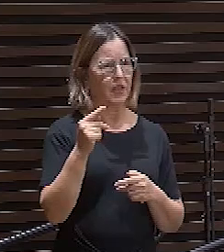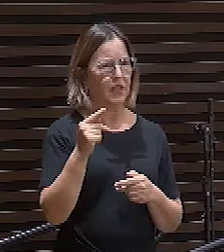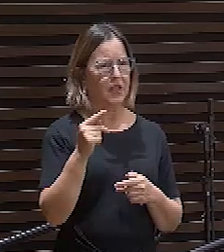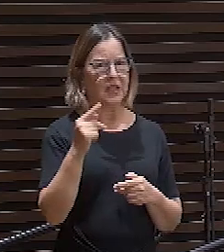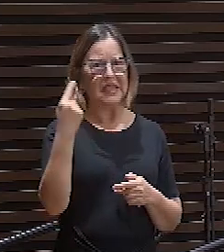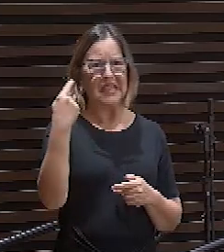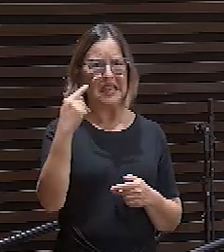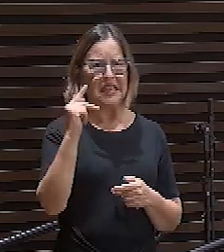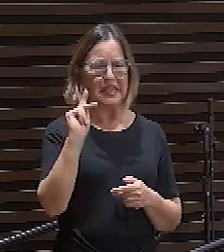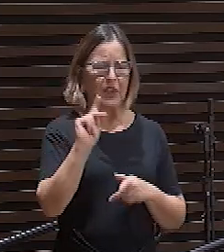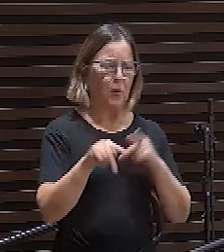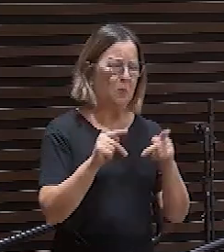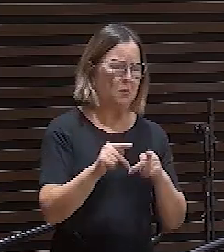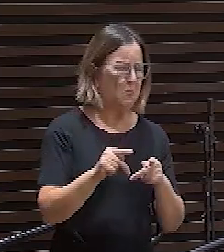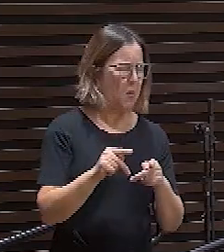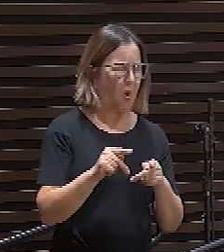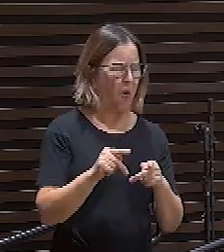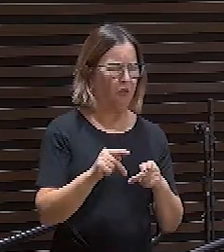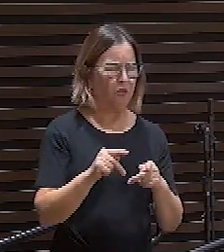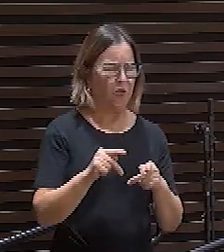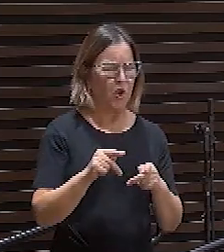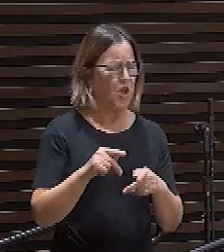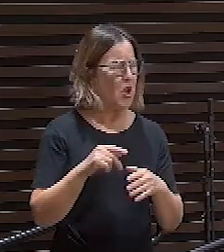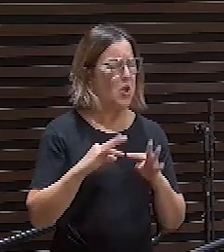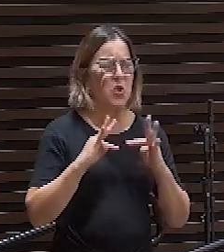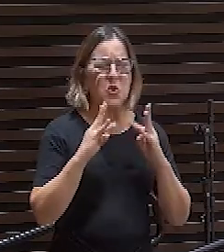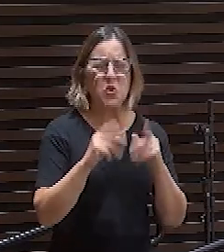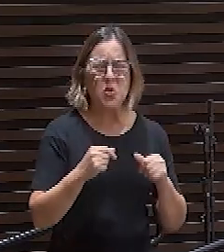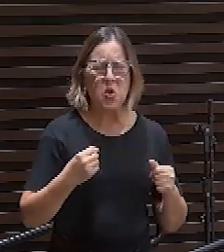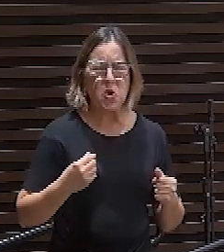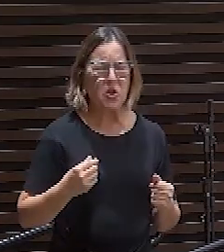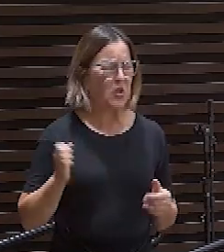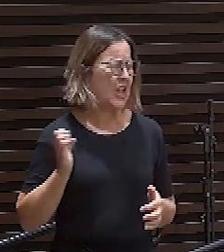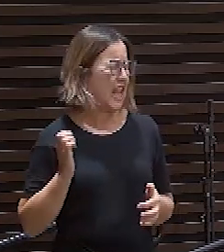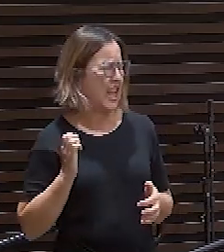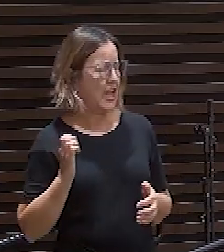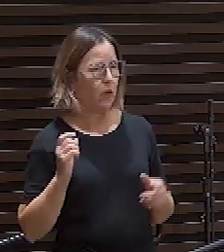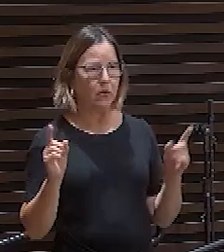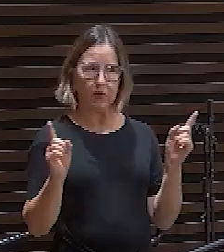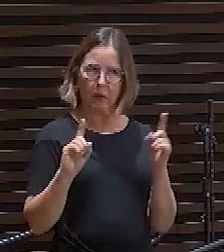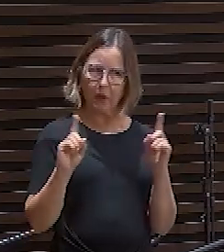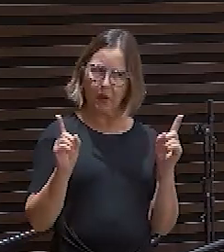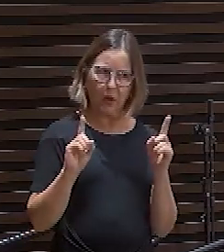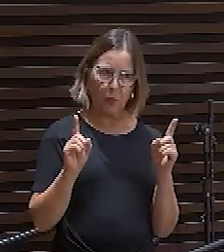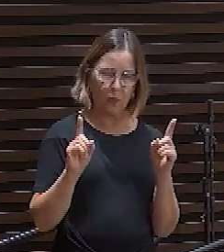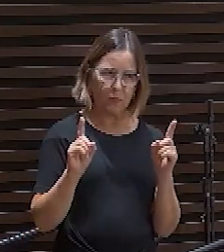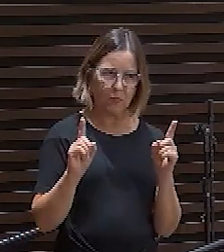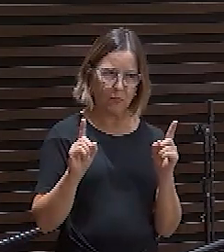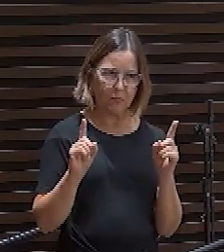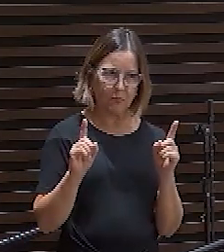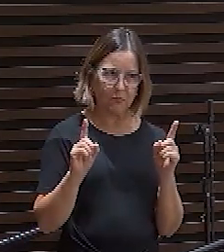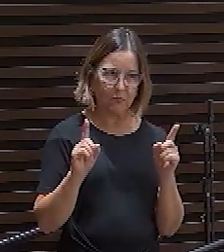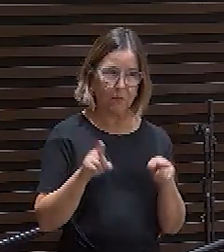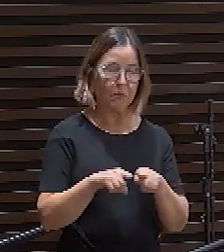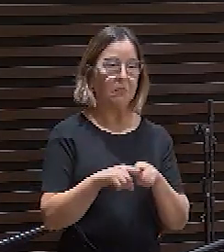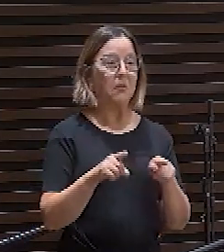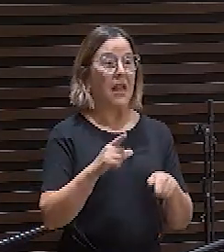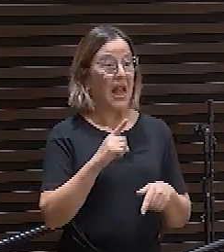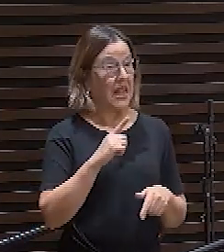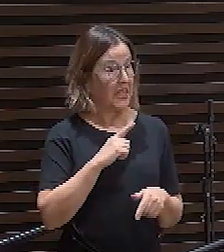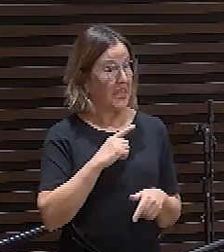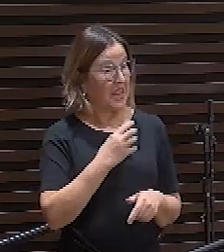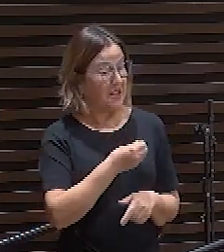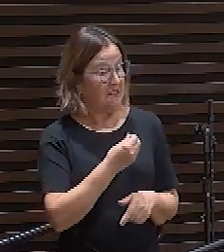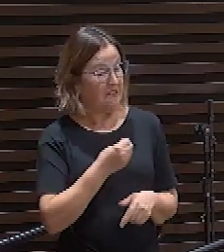aqui nesse mundo. Pelo contrário, todos os seus ficariam ricos na eternidade. A